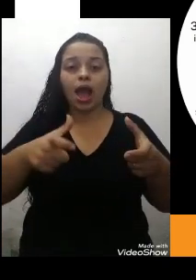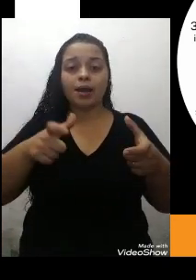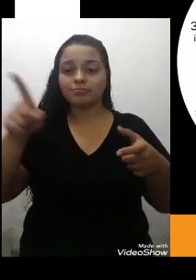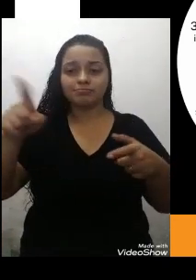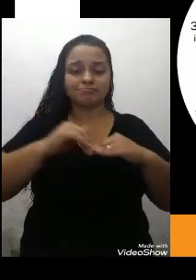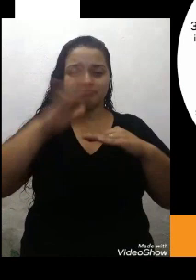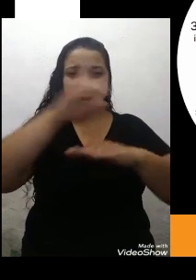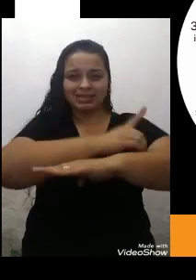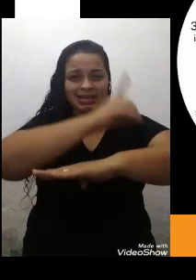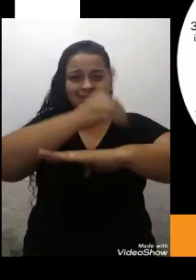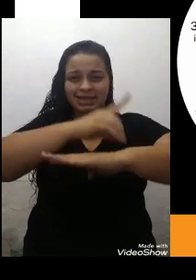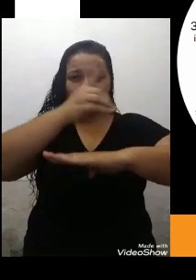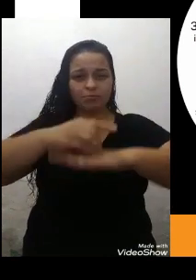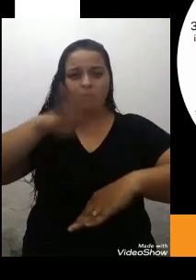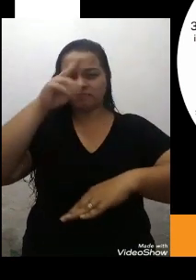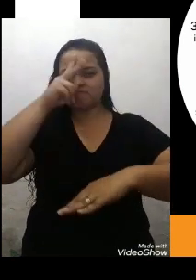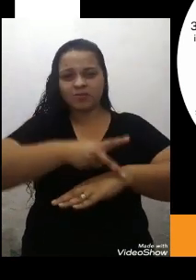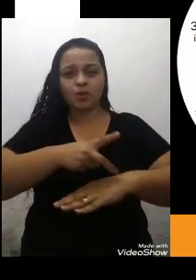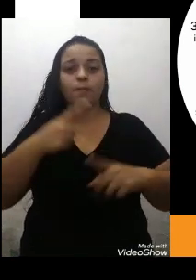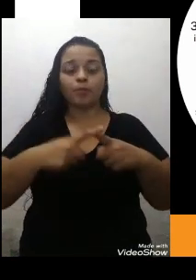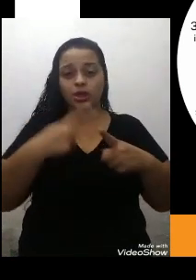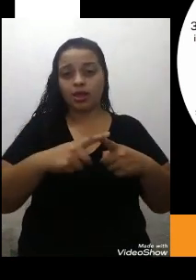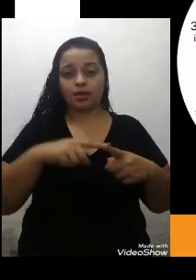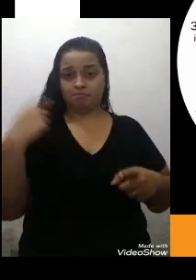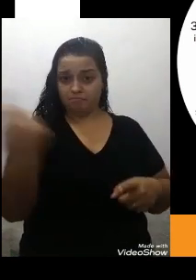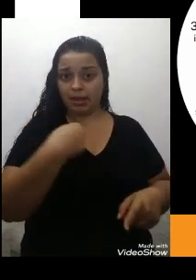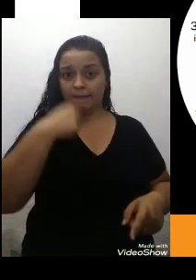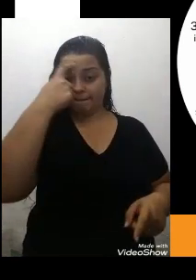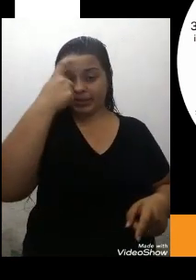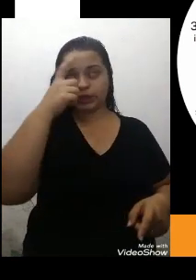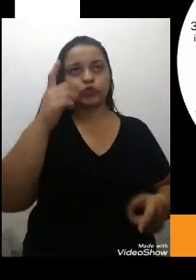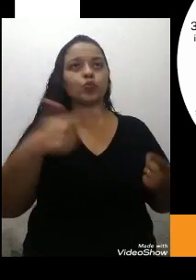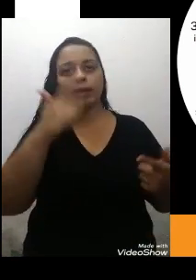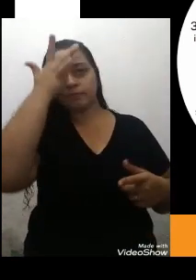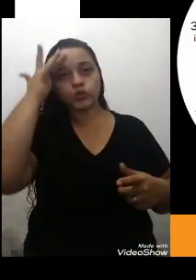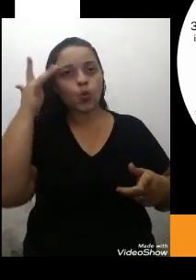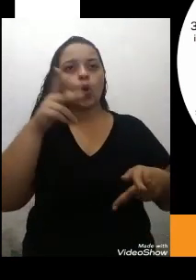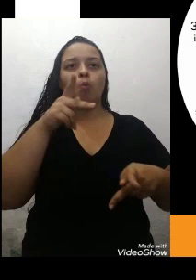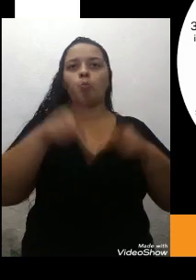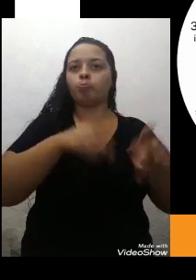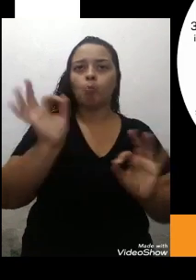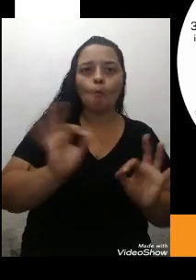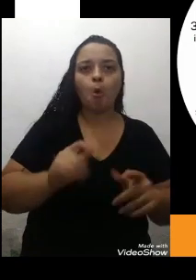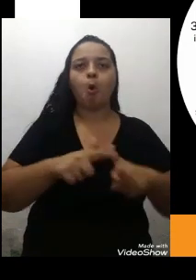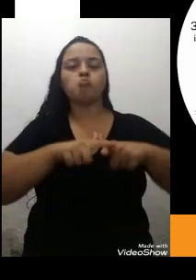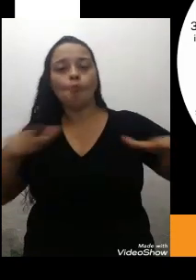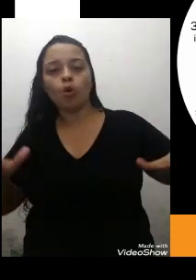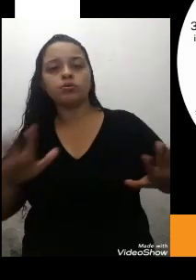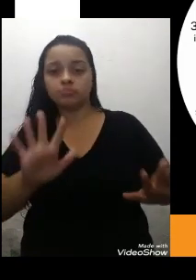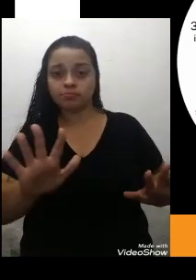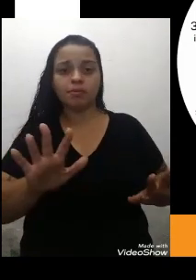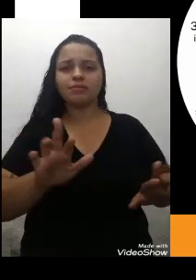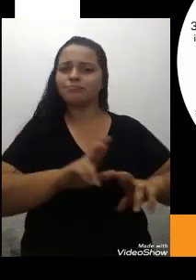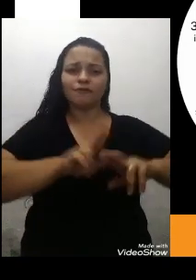que são áreas que não se tem, né, não se mantém relações sociais ali devido à questão climática. Muito pelo contrário,